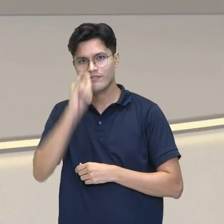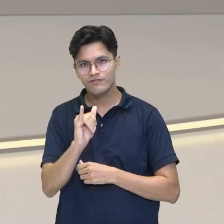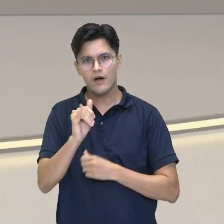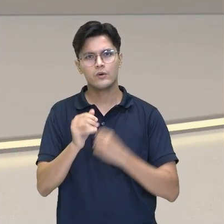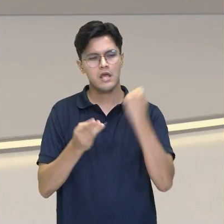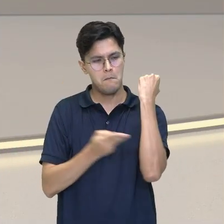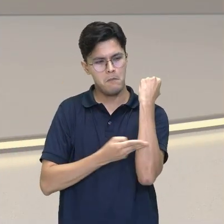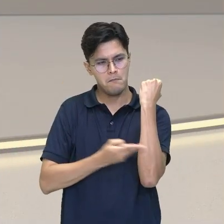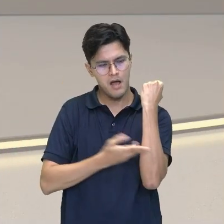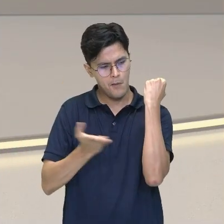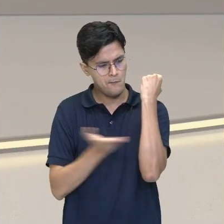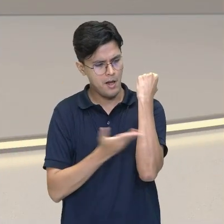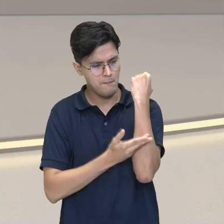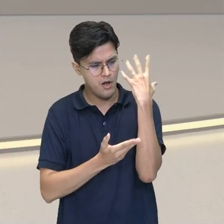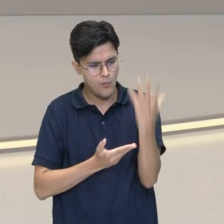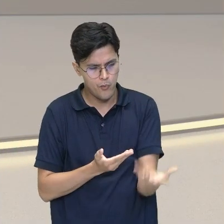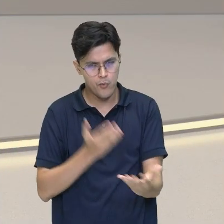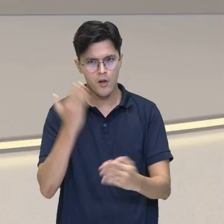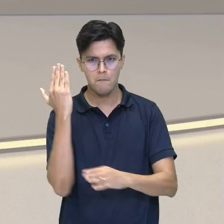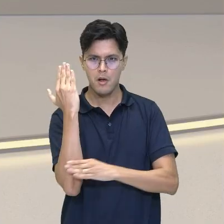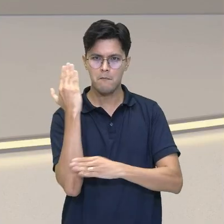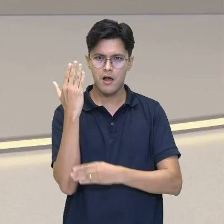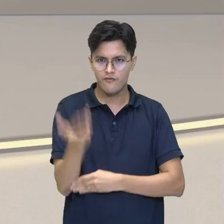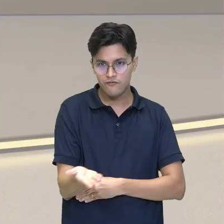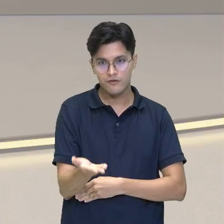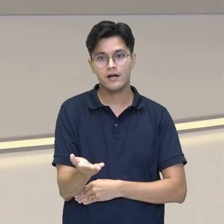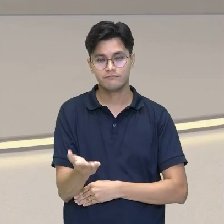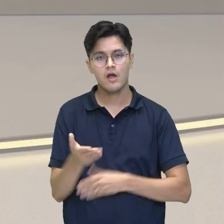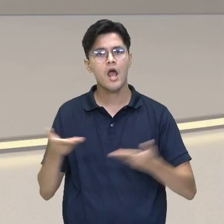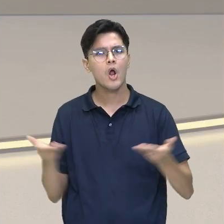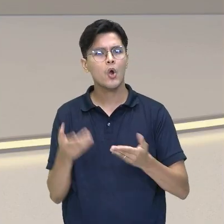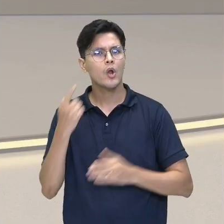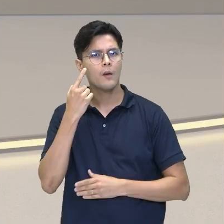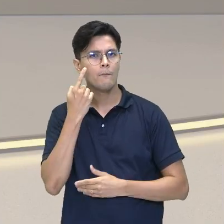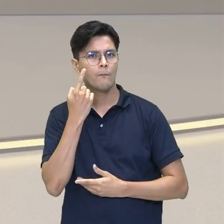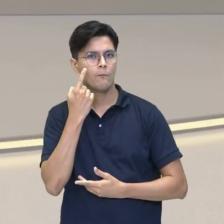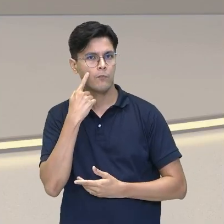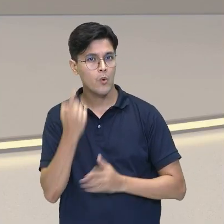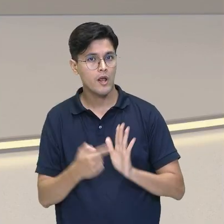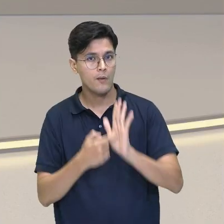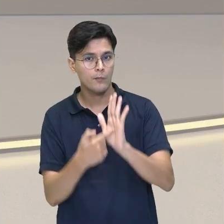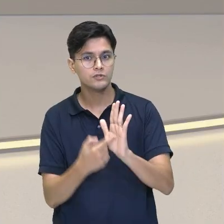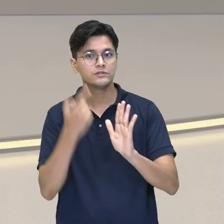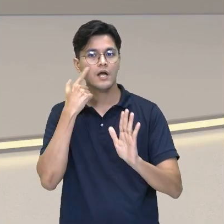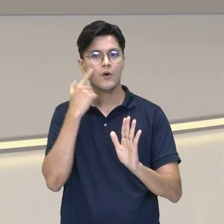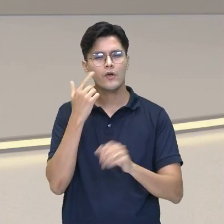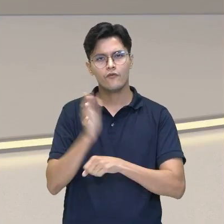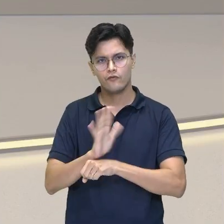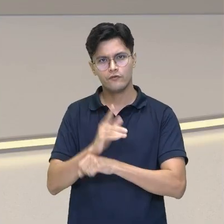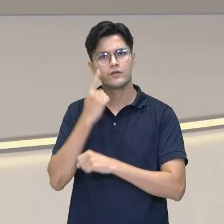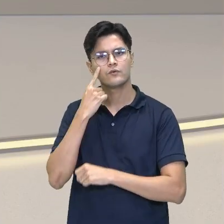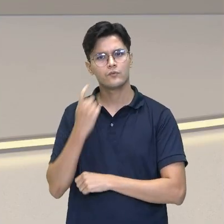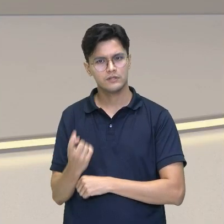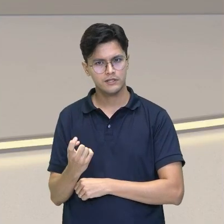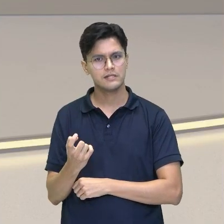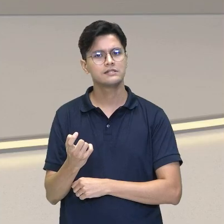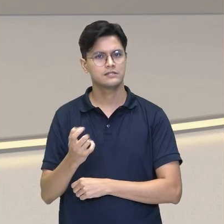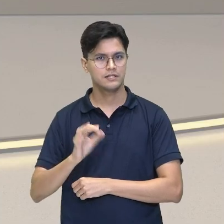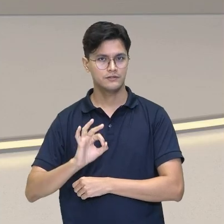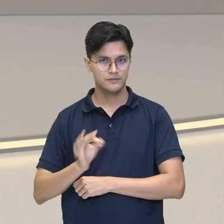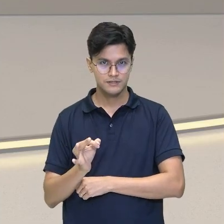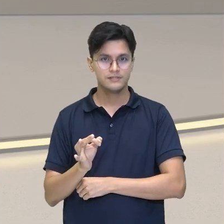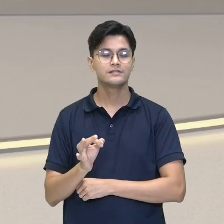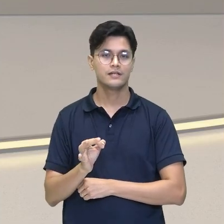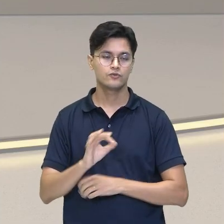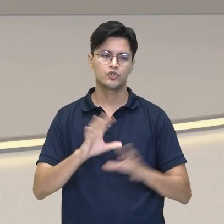renda, nós vamos mostrar aqui um VT para vocês bastante interessante, que foi produzido com muito amor e carinho aqui por nós e pela produtora, que